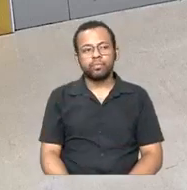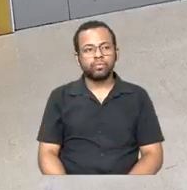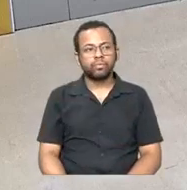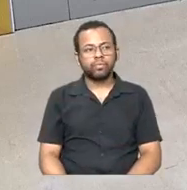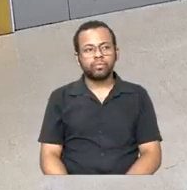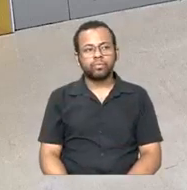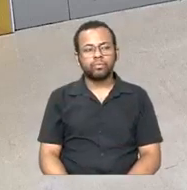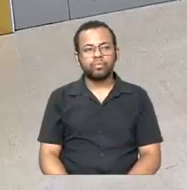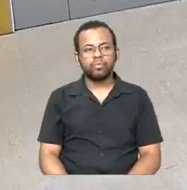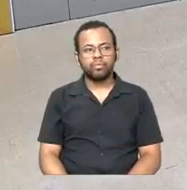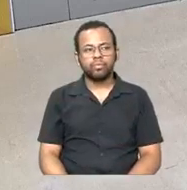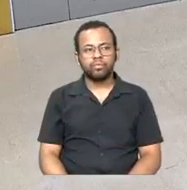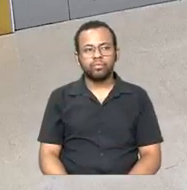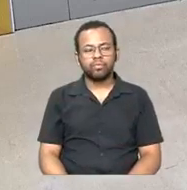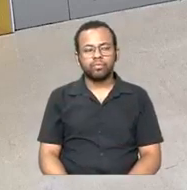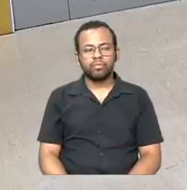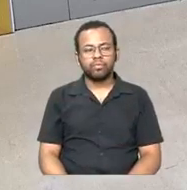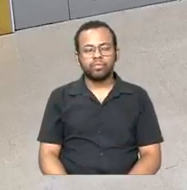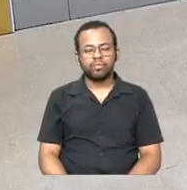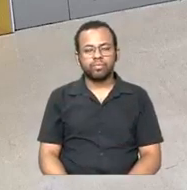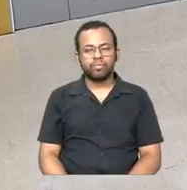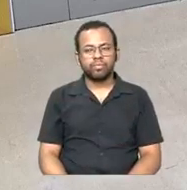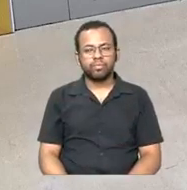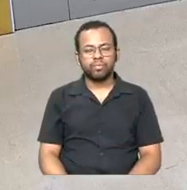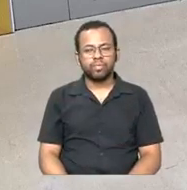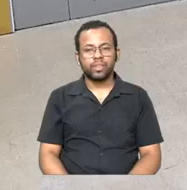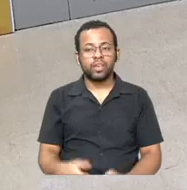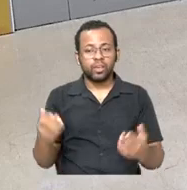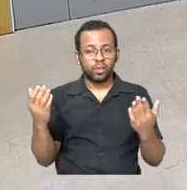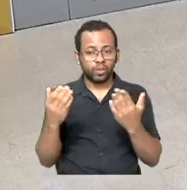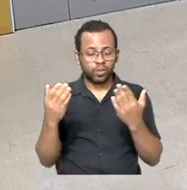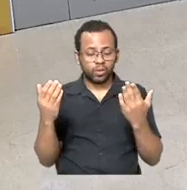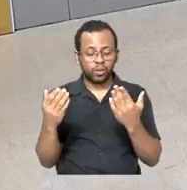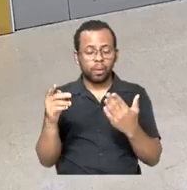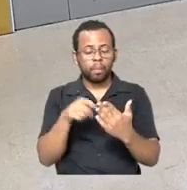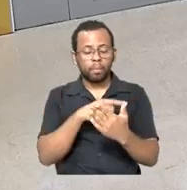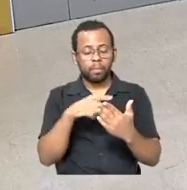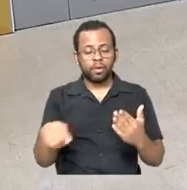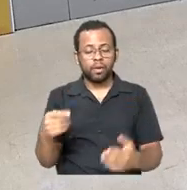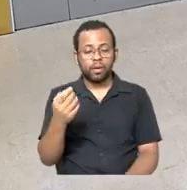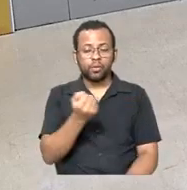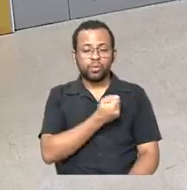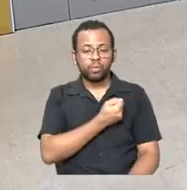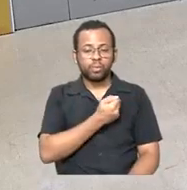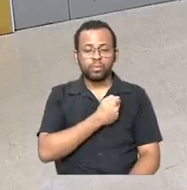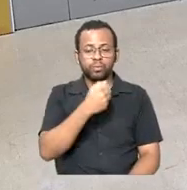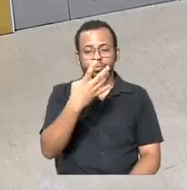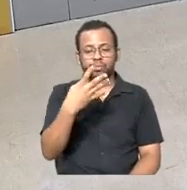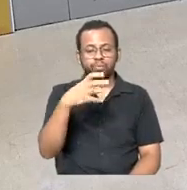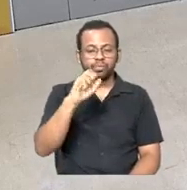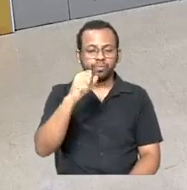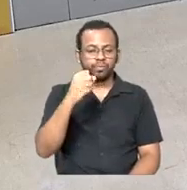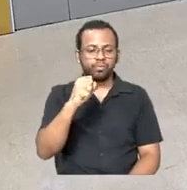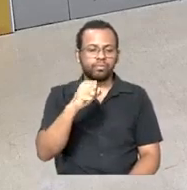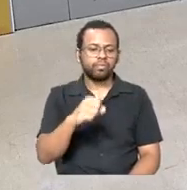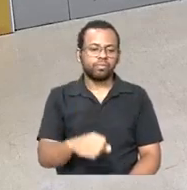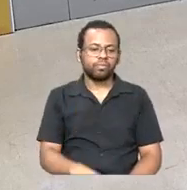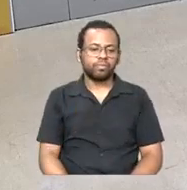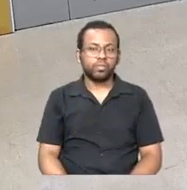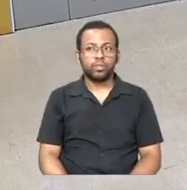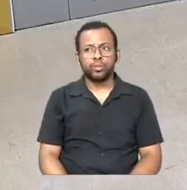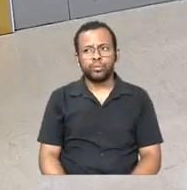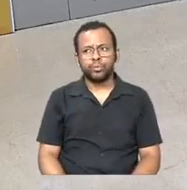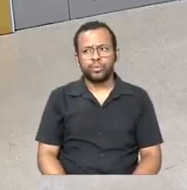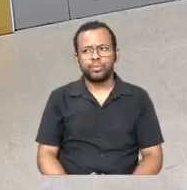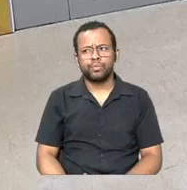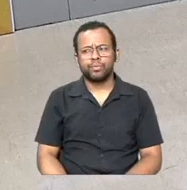3 e vamos que vamos 48 48 Olha só